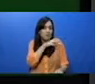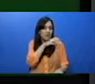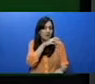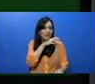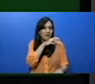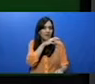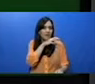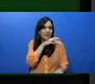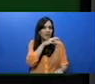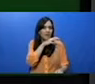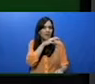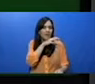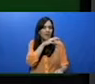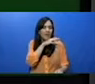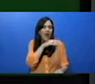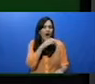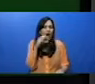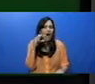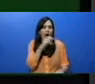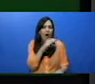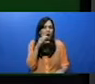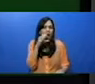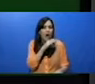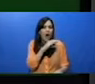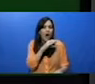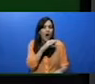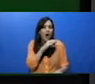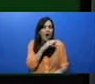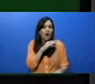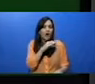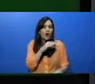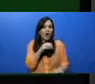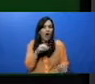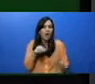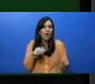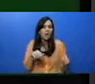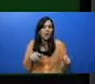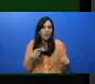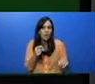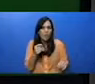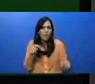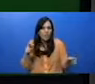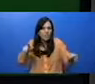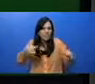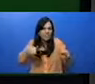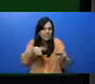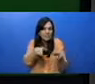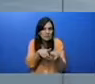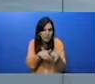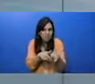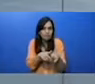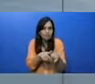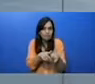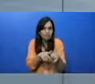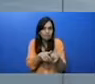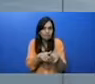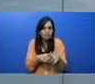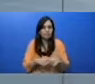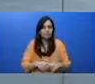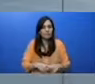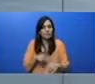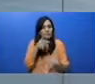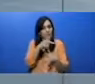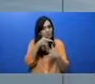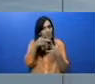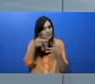ele acelera o processo de extinção das espécies. Então, com o tráfico de animal,